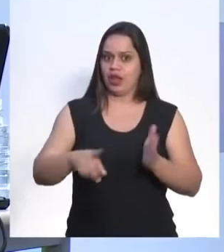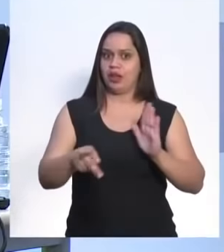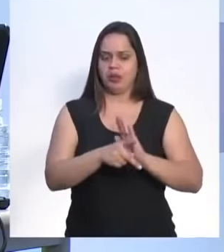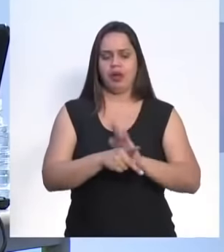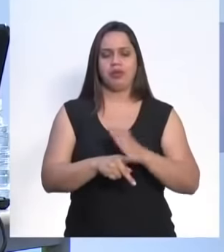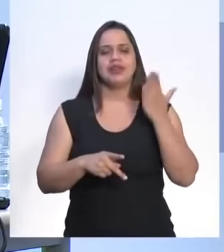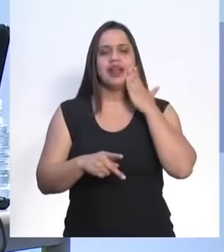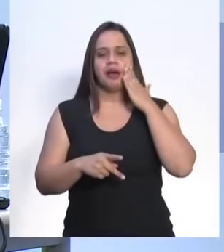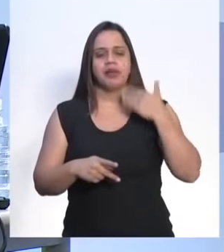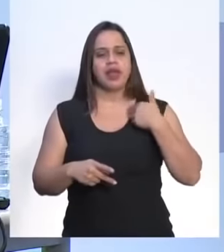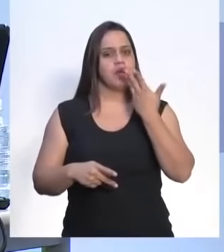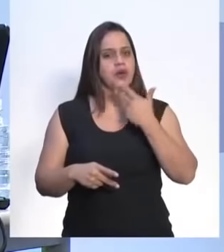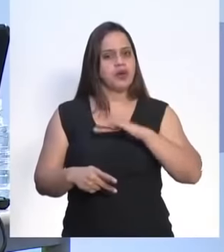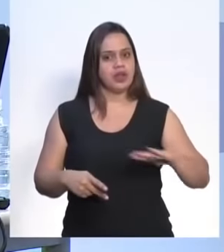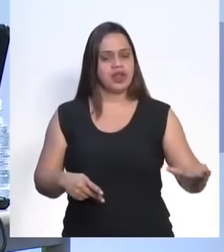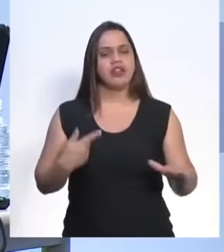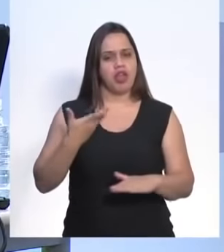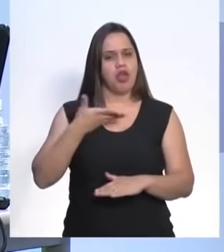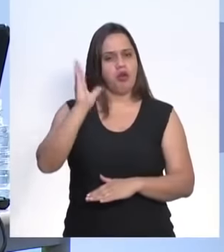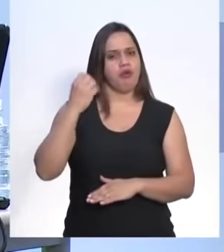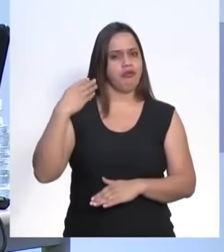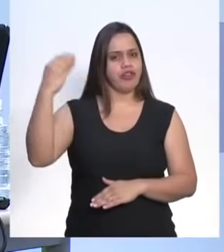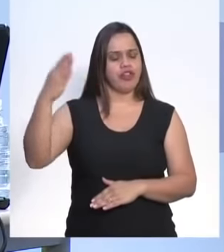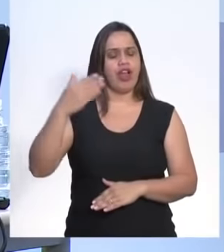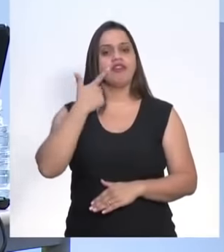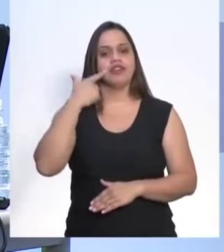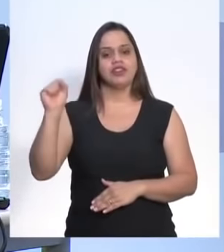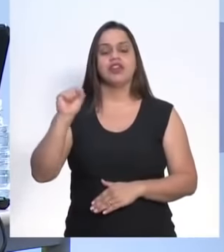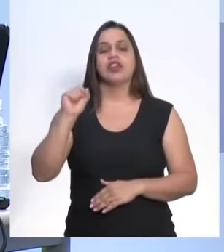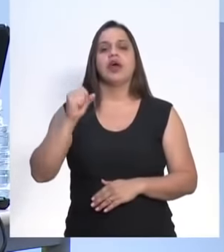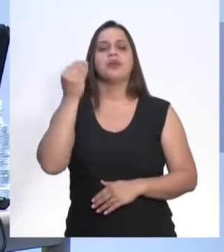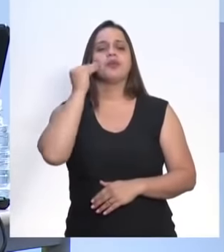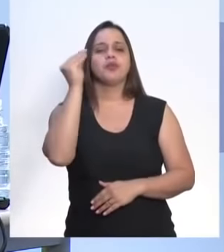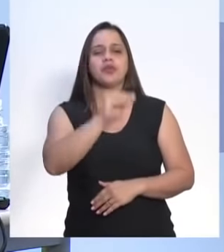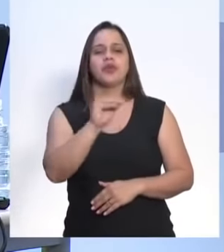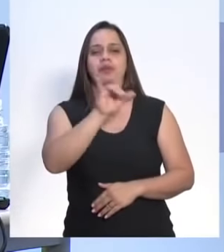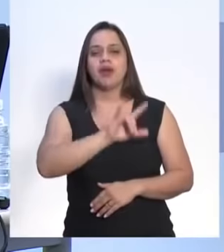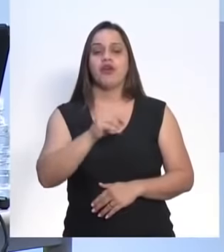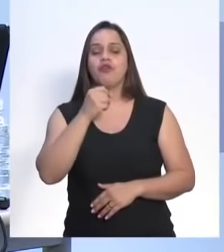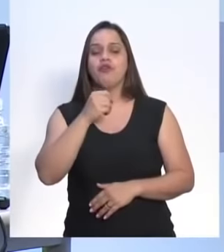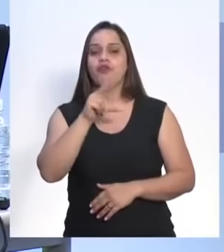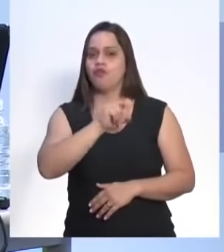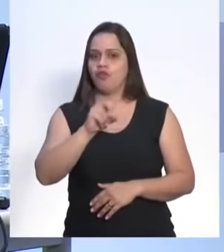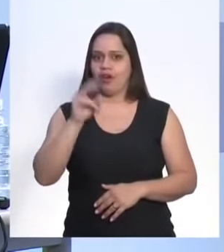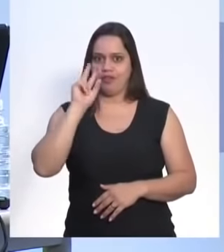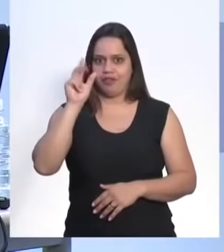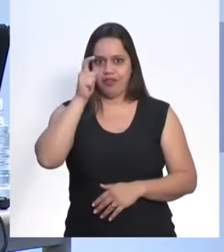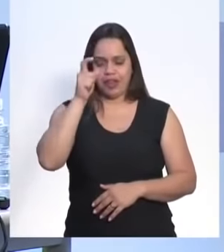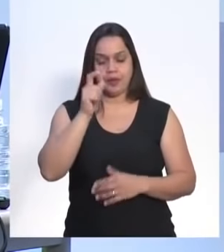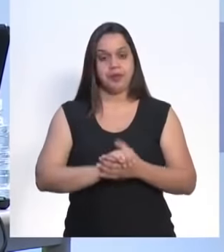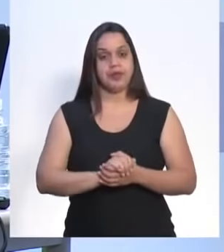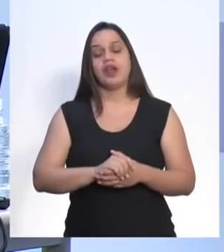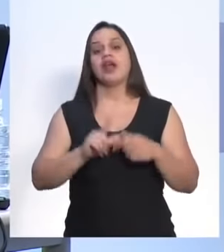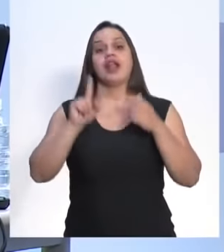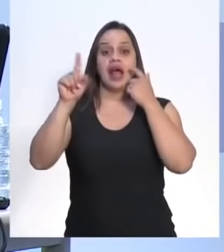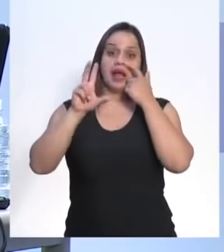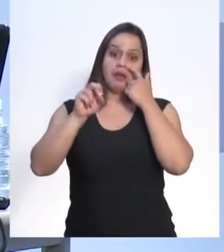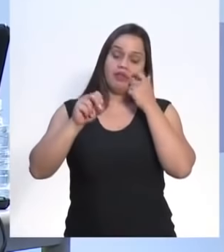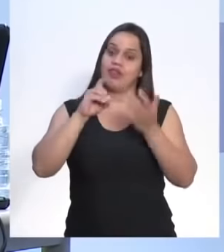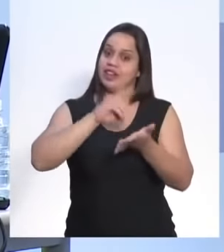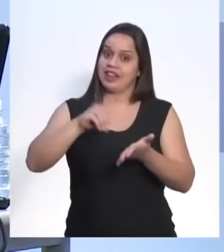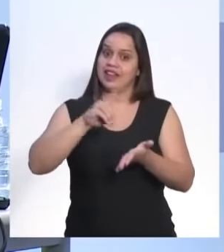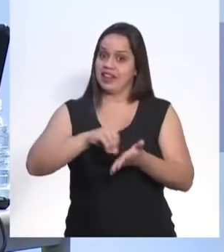muito pro Ceará, que era a casa da minha avó. E tem, beijo, vó, se estiver assistindo. E tem um dicionário lá na casa da minha avó, que tem